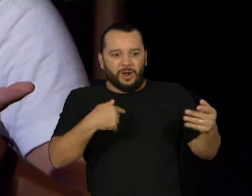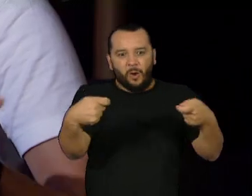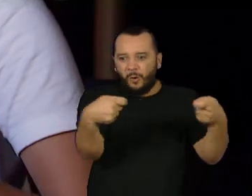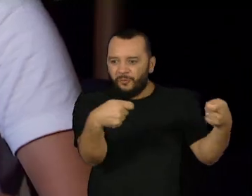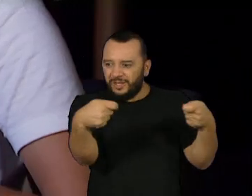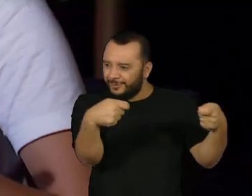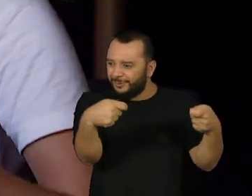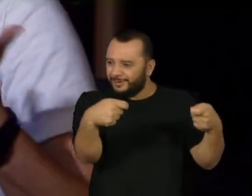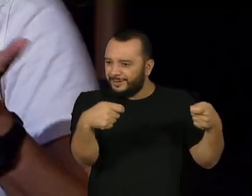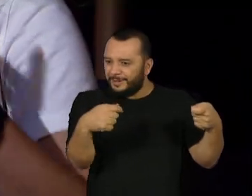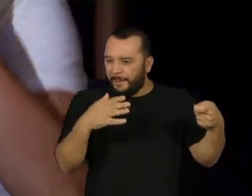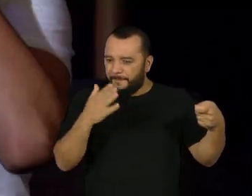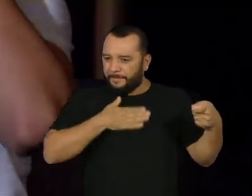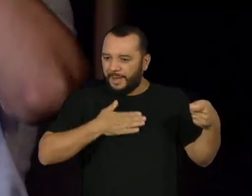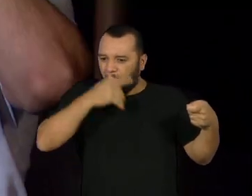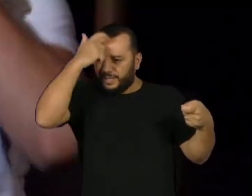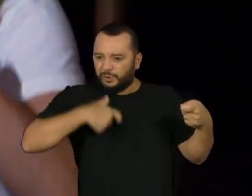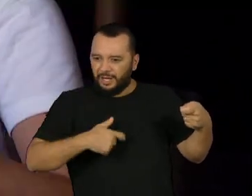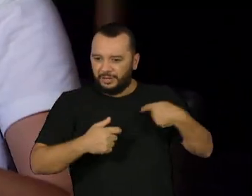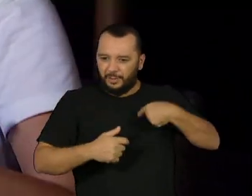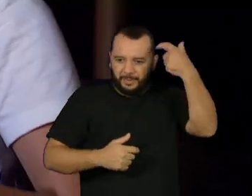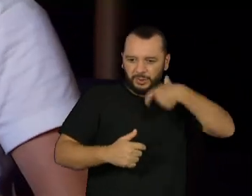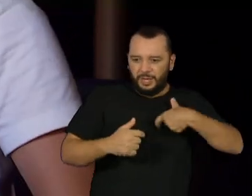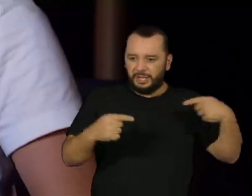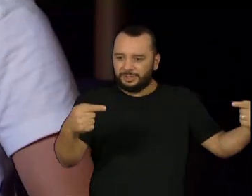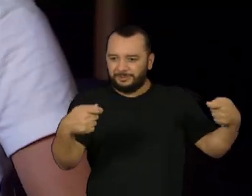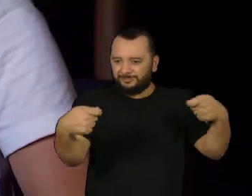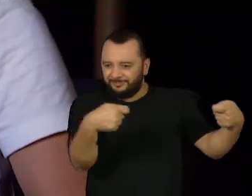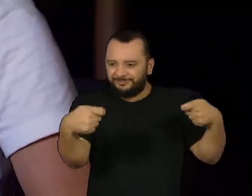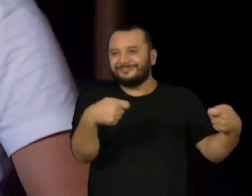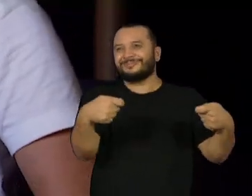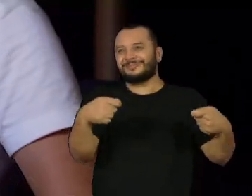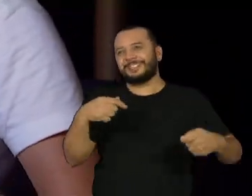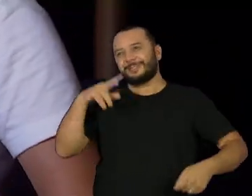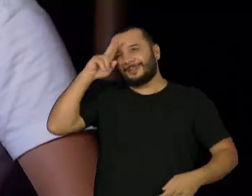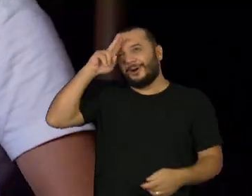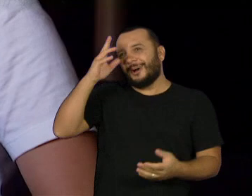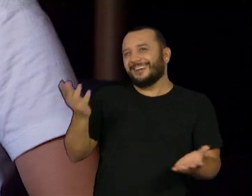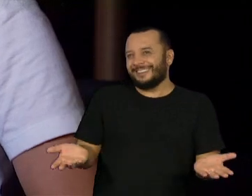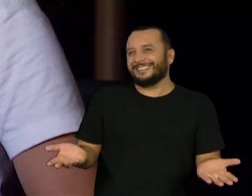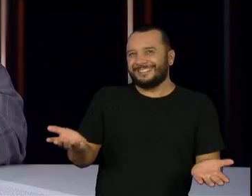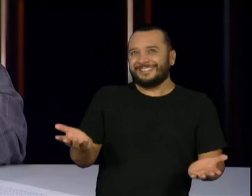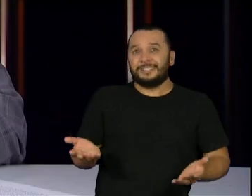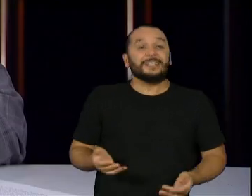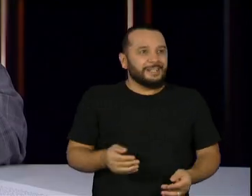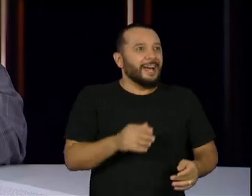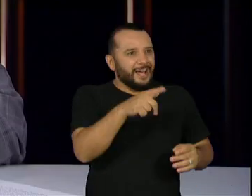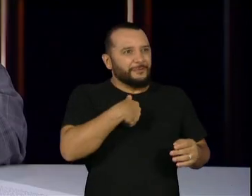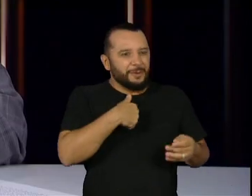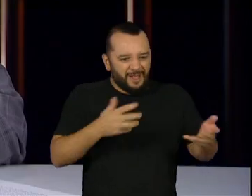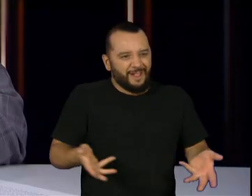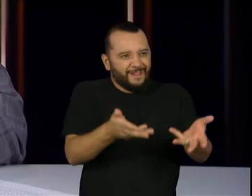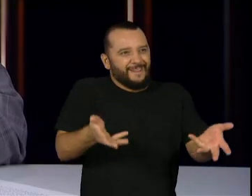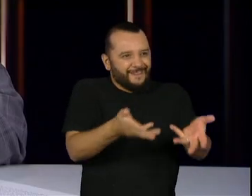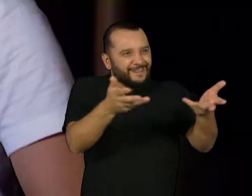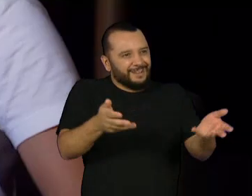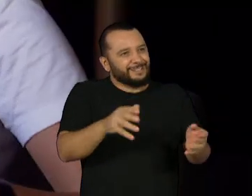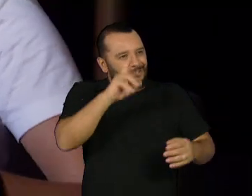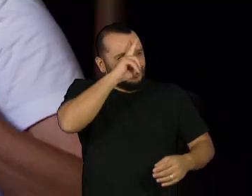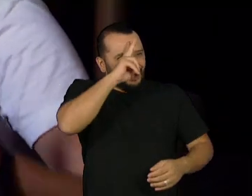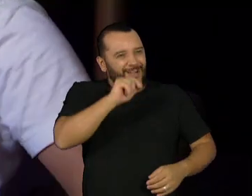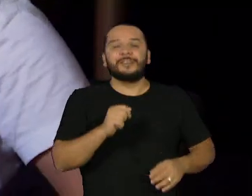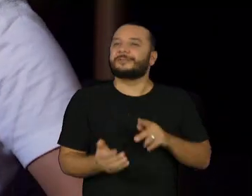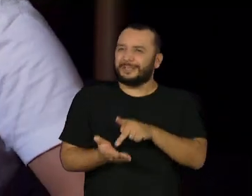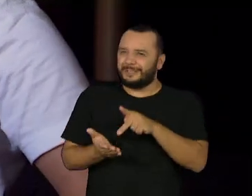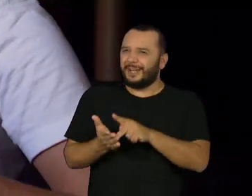poder pôr um pouco de energia na história, Sim, porque até então não tinha uma graça. Pimenta, vamos botar uma pimenta. Então assim,